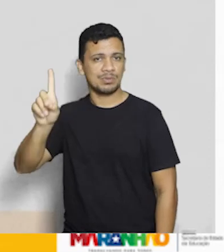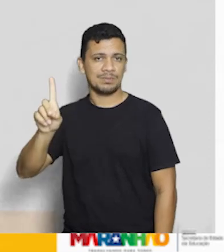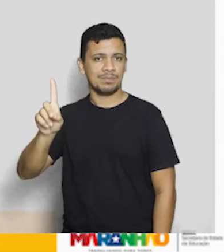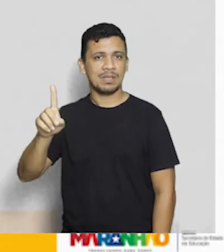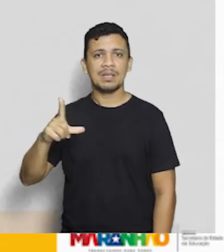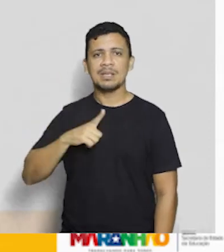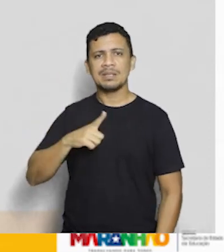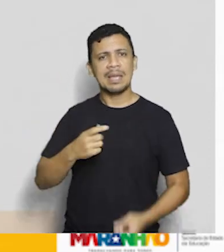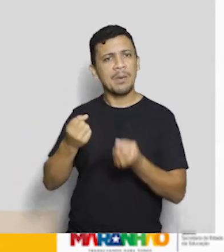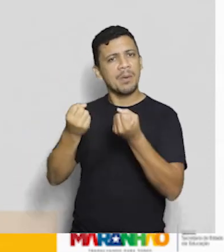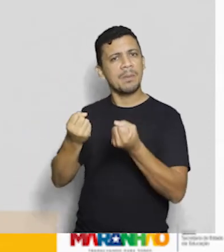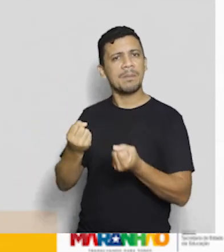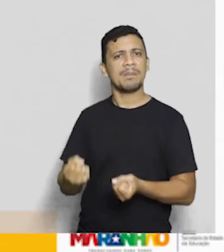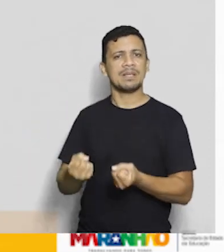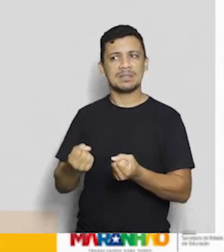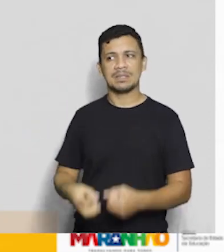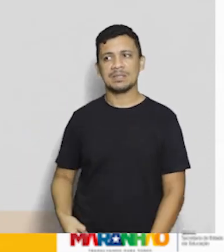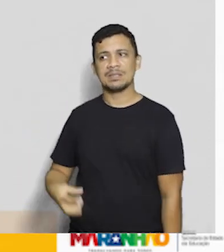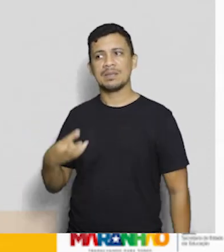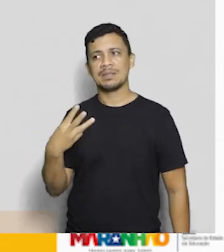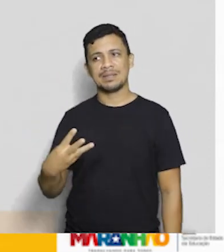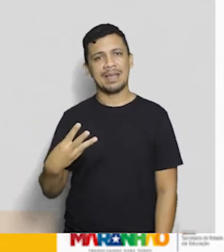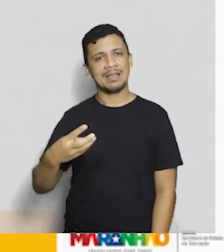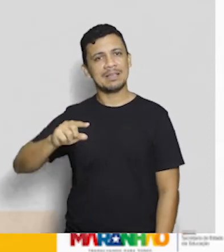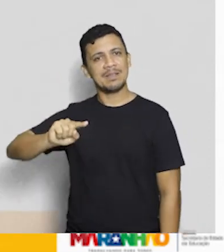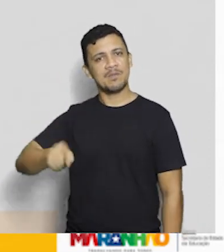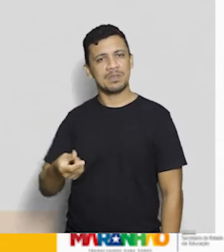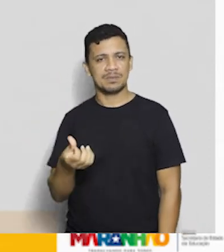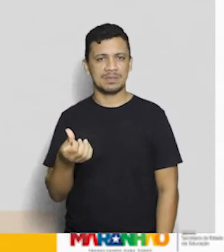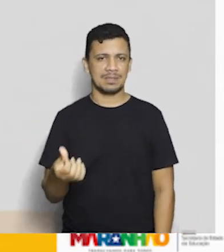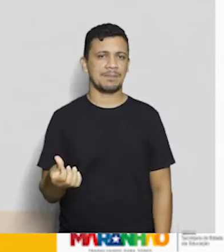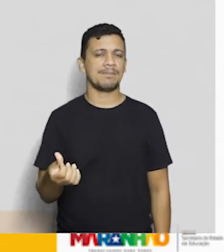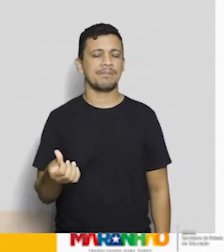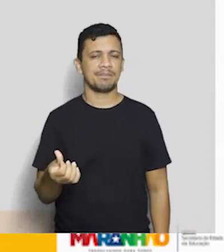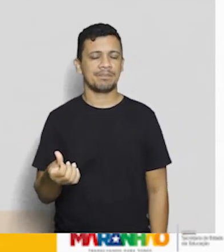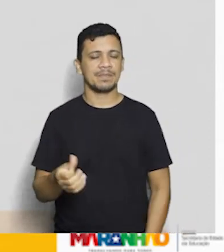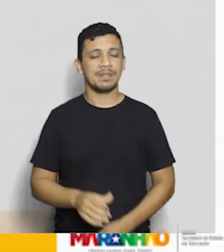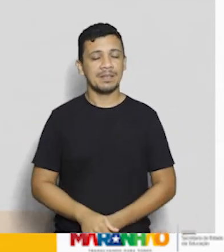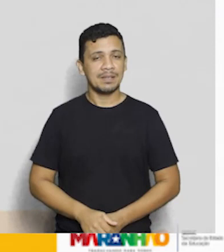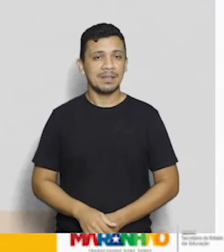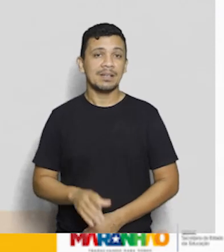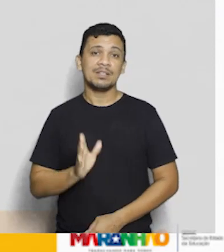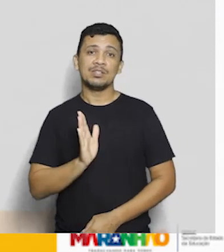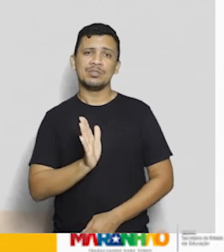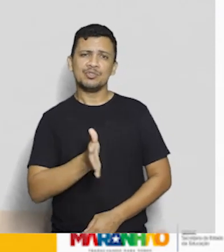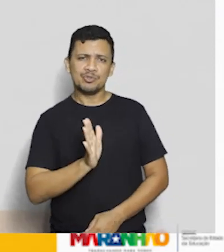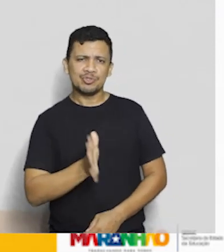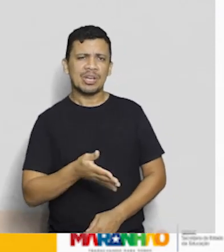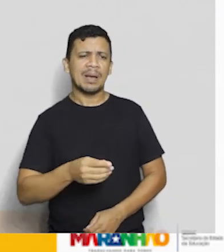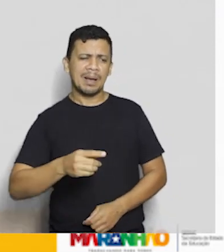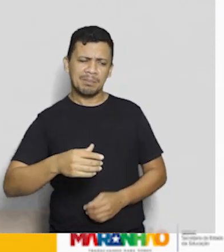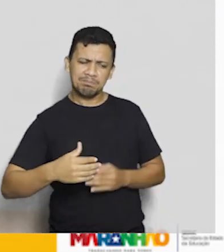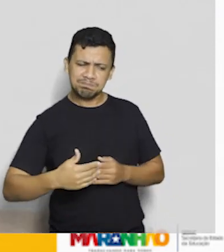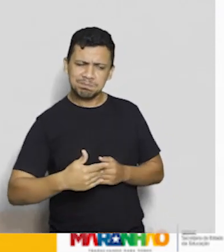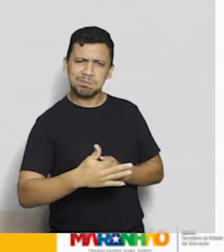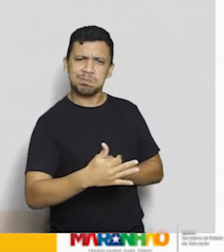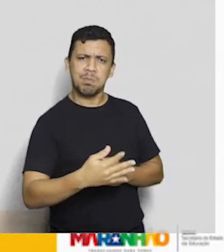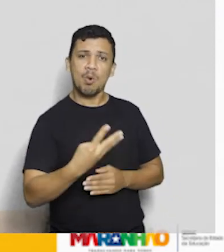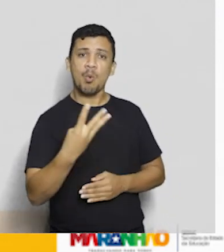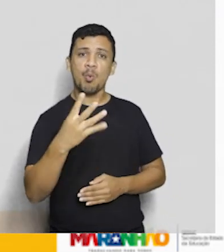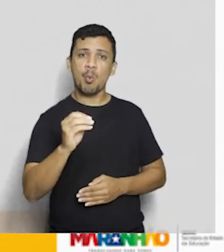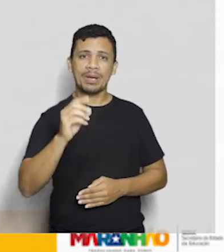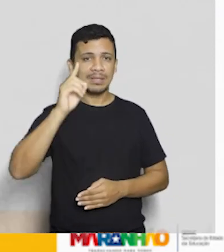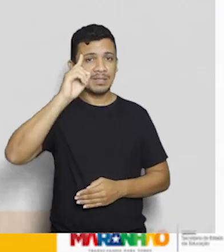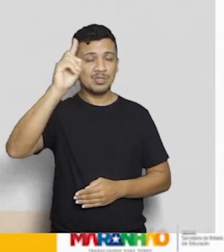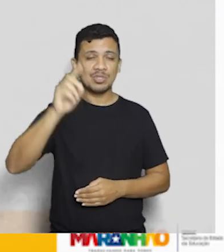a uma massa residual de 3,6. Bom, após o período de 40 dias, a massa